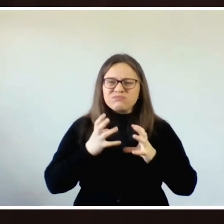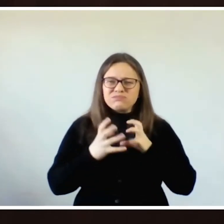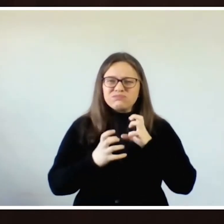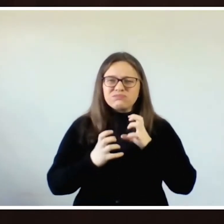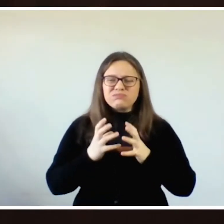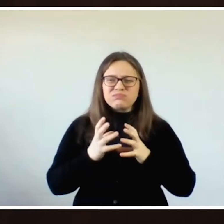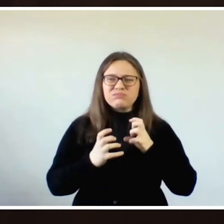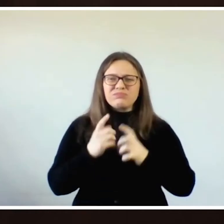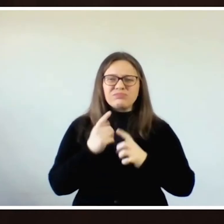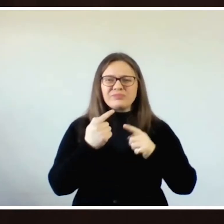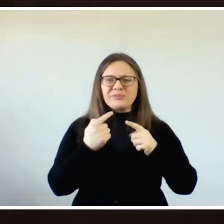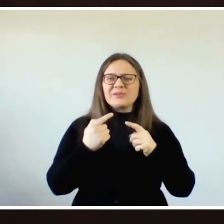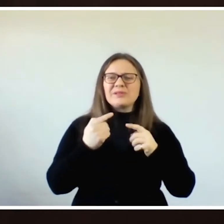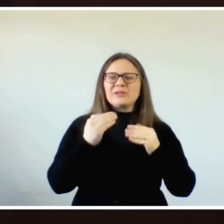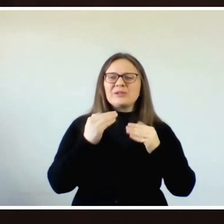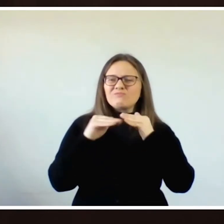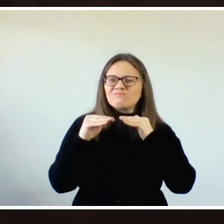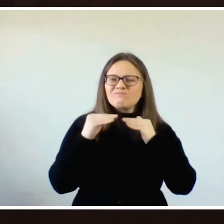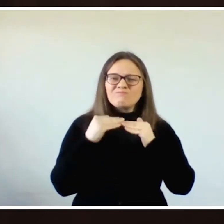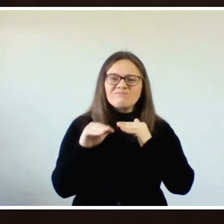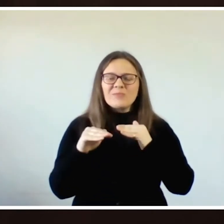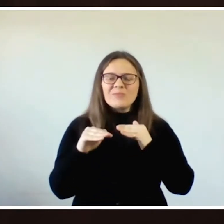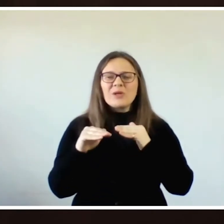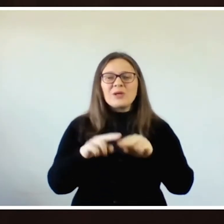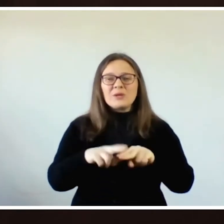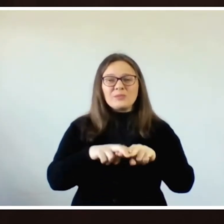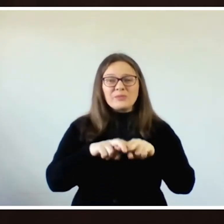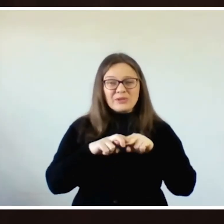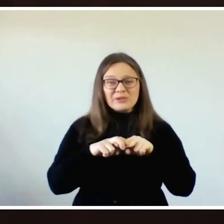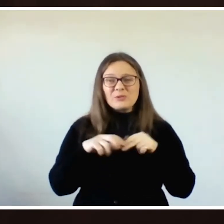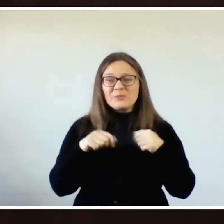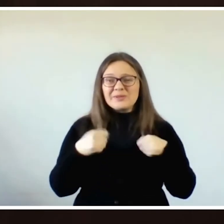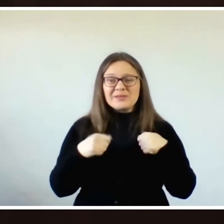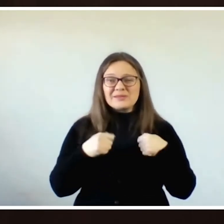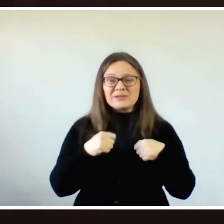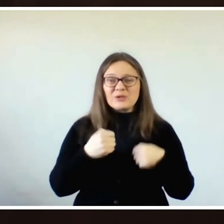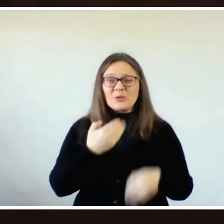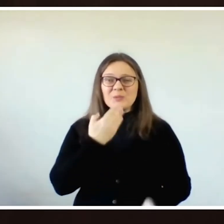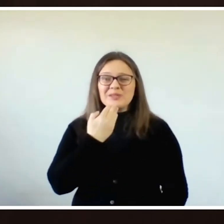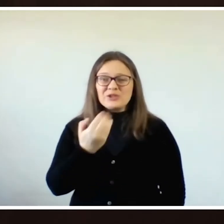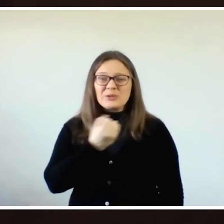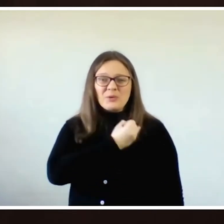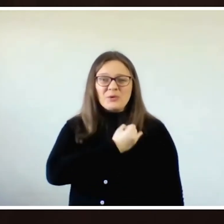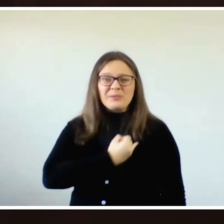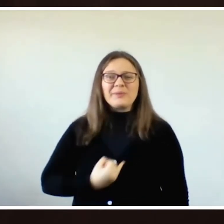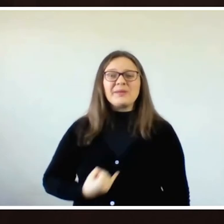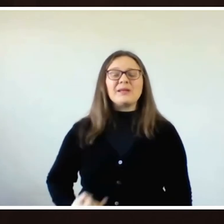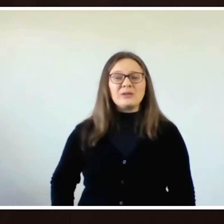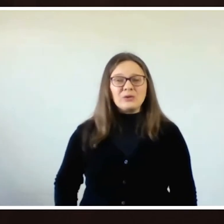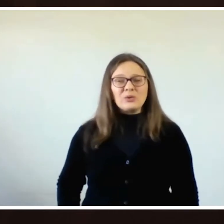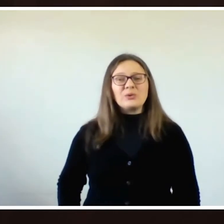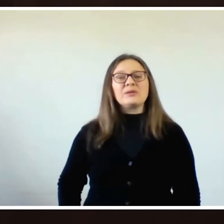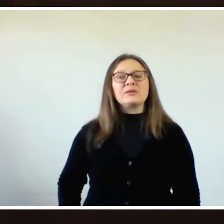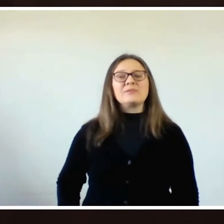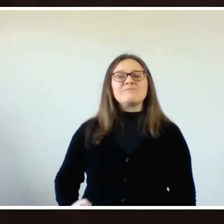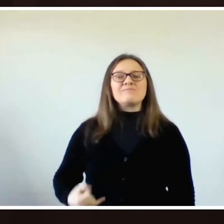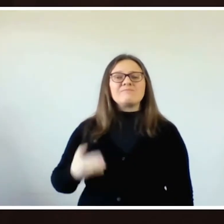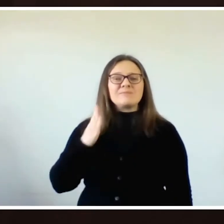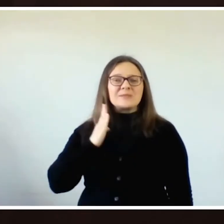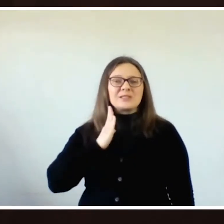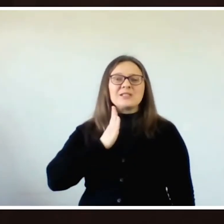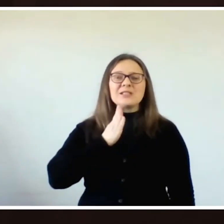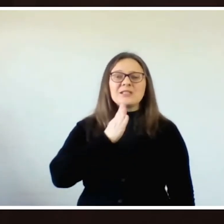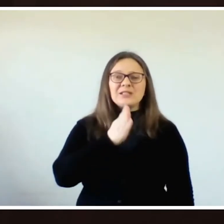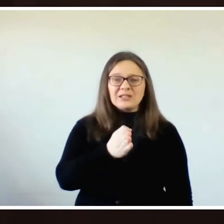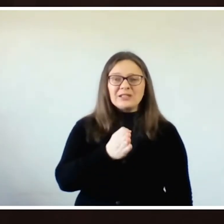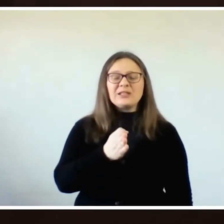foi necessário apelar para o imperador, o qual não fazia qualquer ideia como era séria a natureza